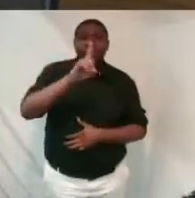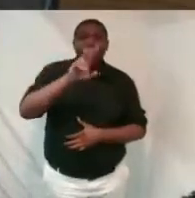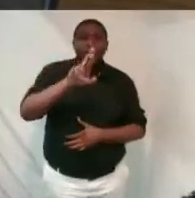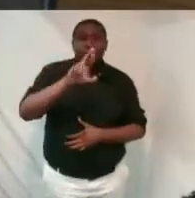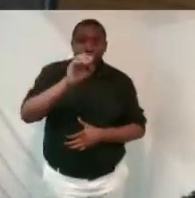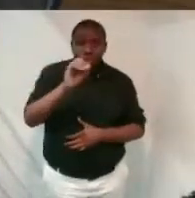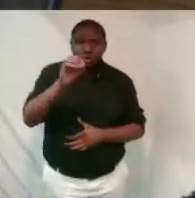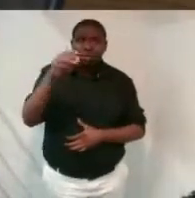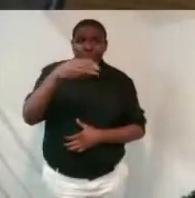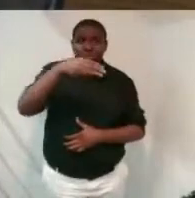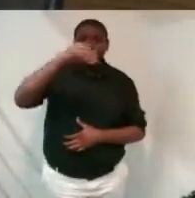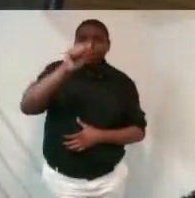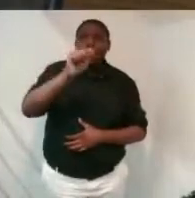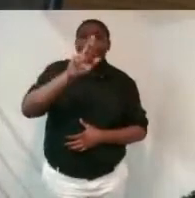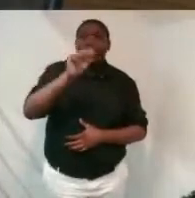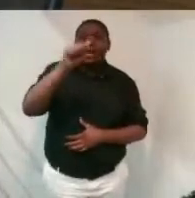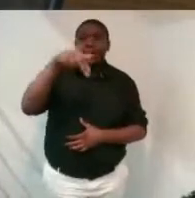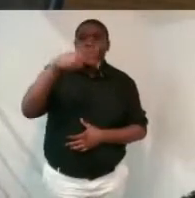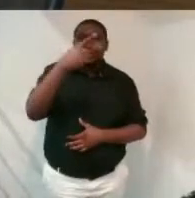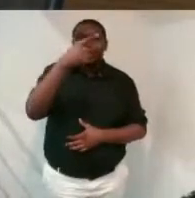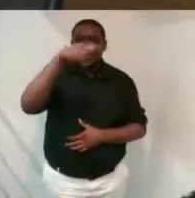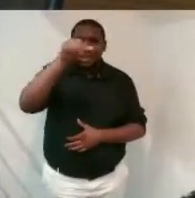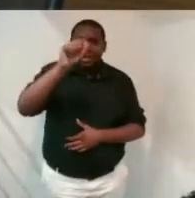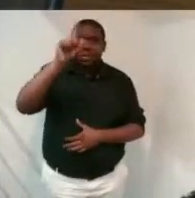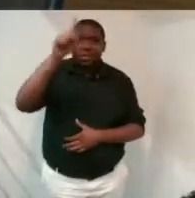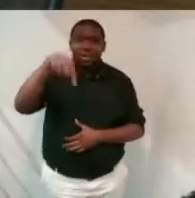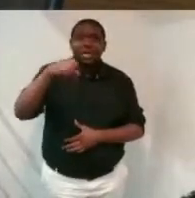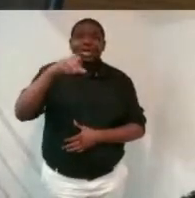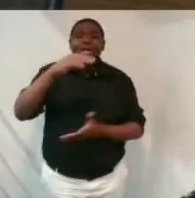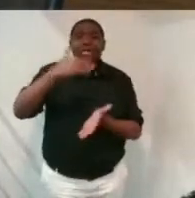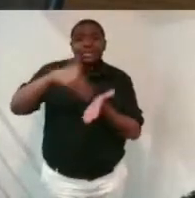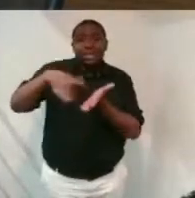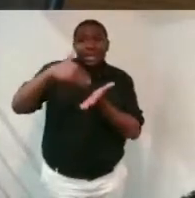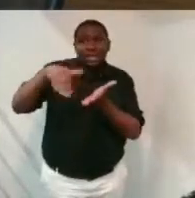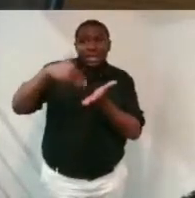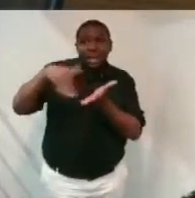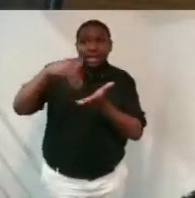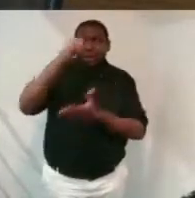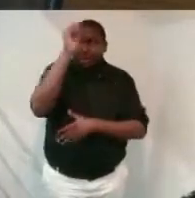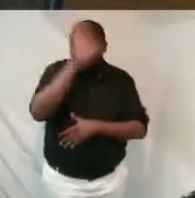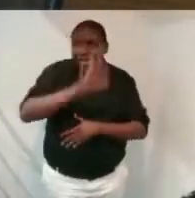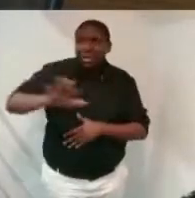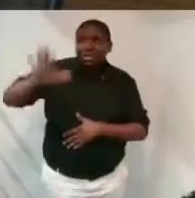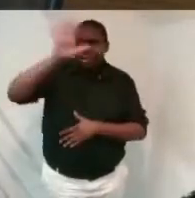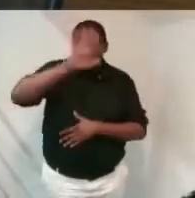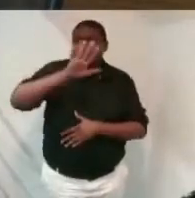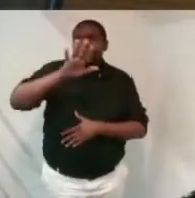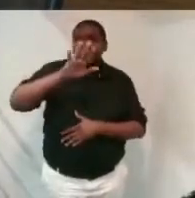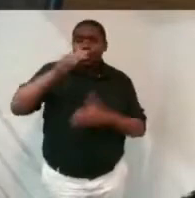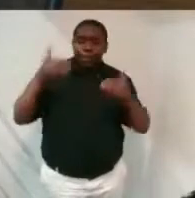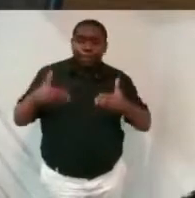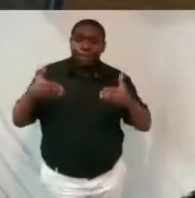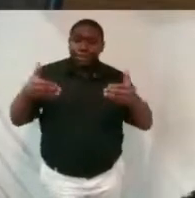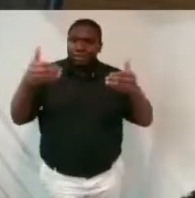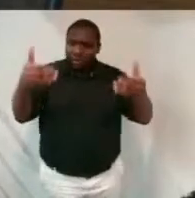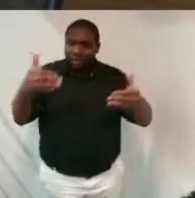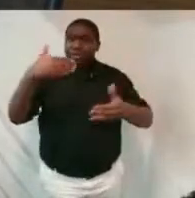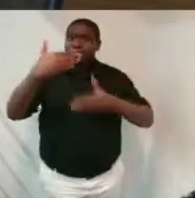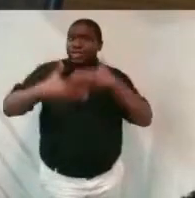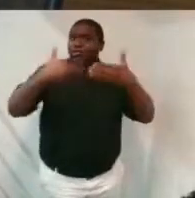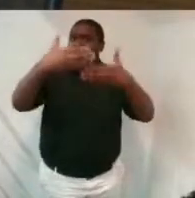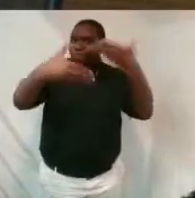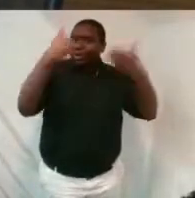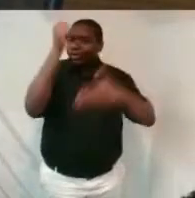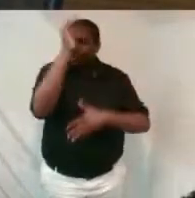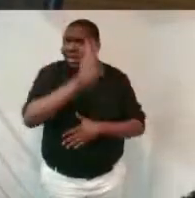secretário nacional de saneamento do Ministério de Desenvolvimento Regional. Cumprimentar o doutor